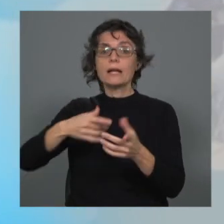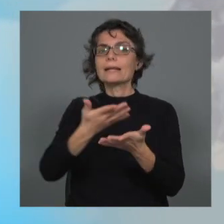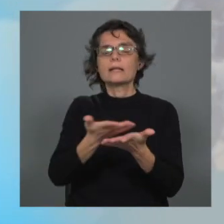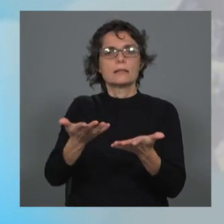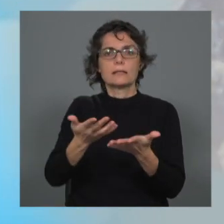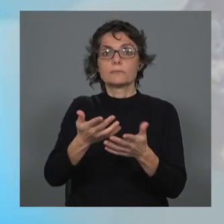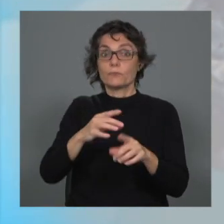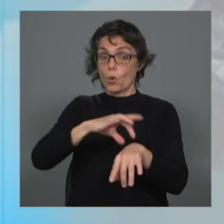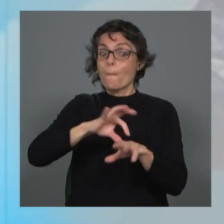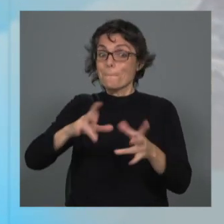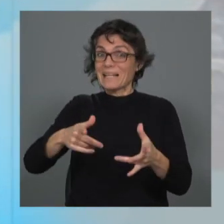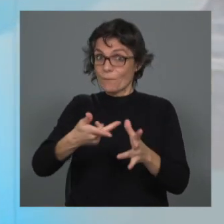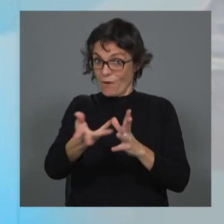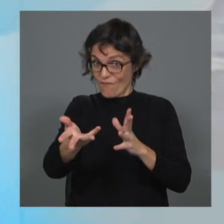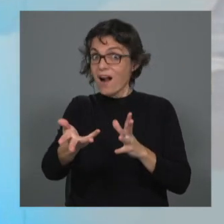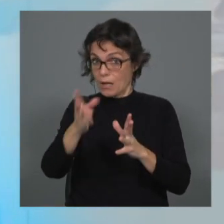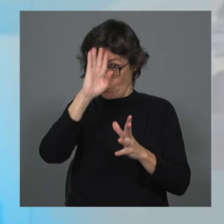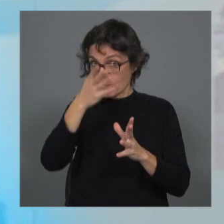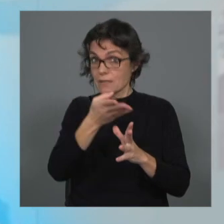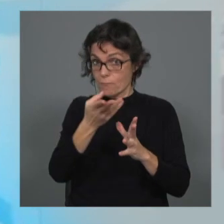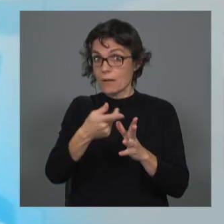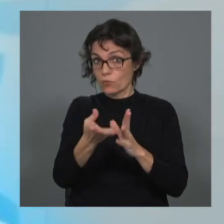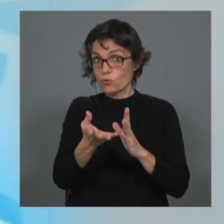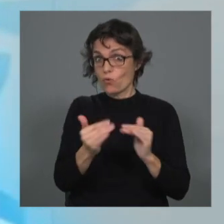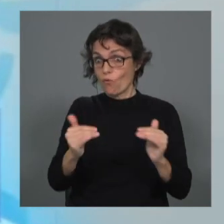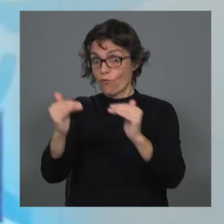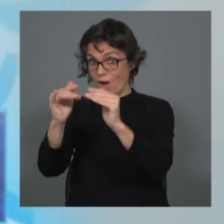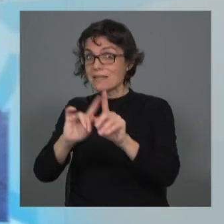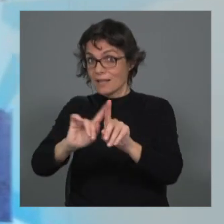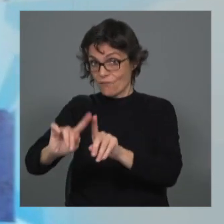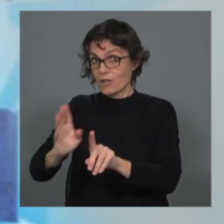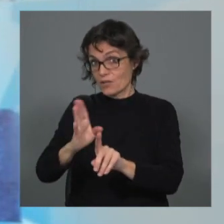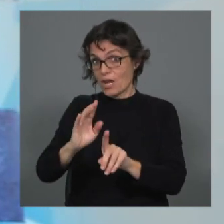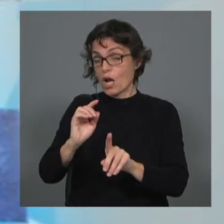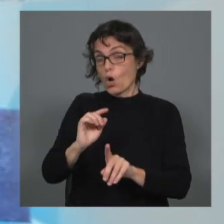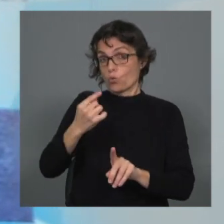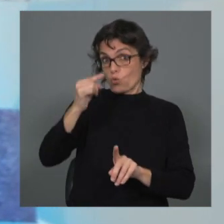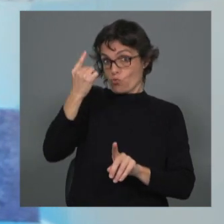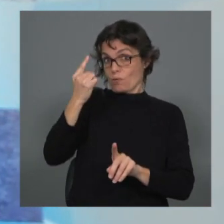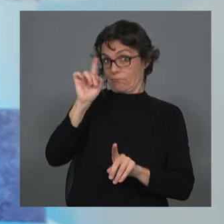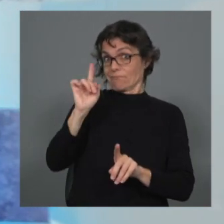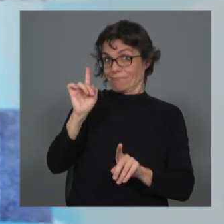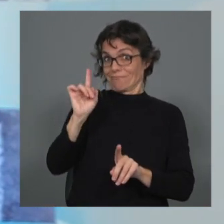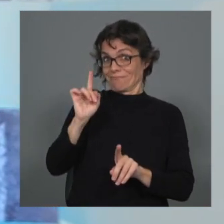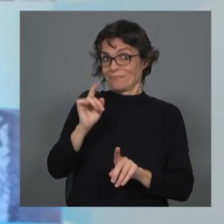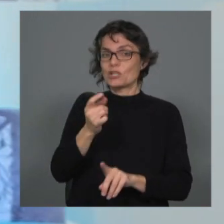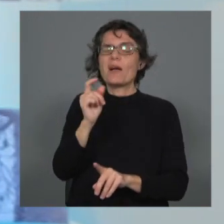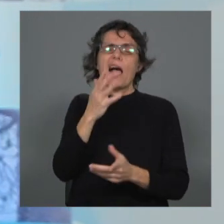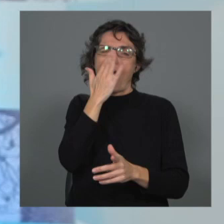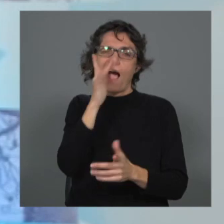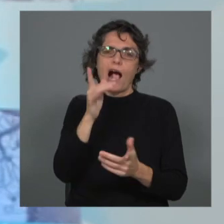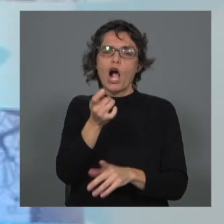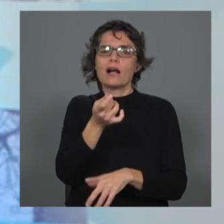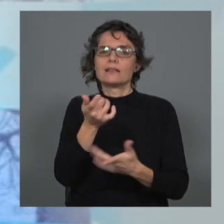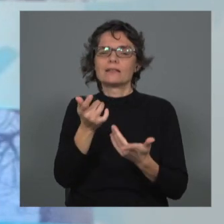refiro pandemias porque estamos a ter várias fases e, portanto, já não é várias o vírus inicial, já não é o